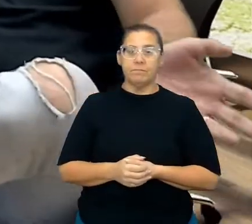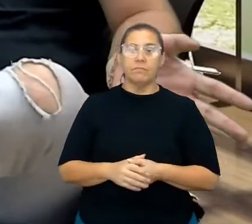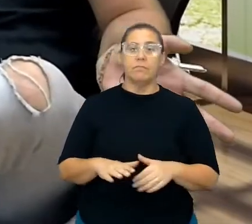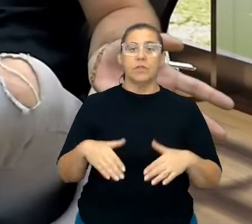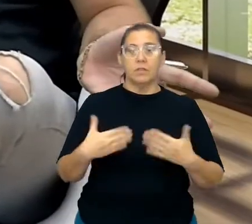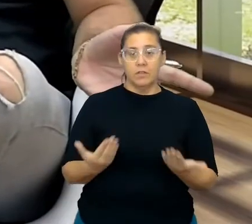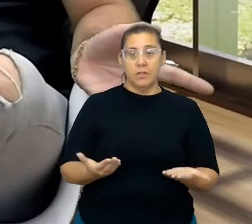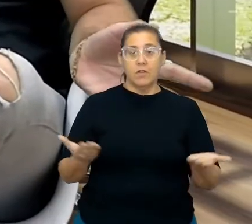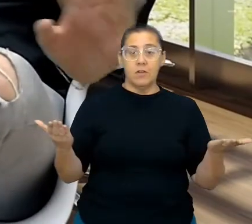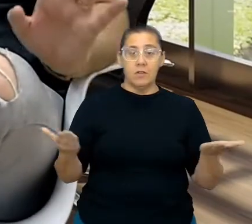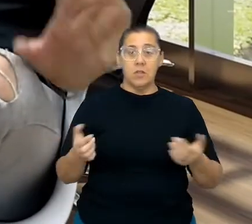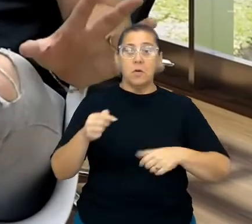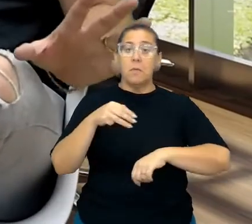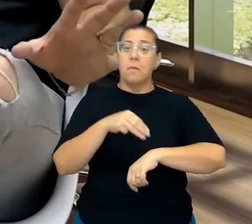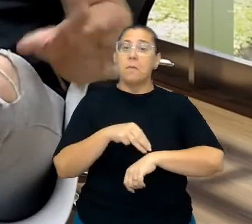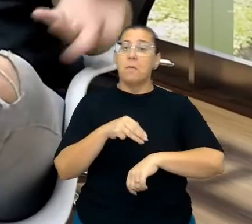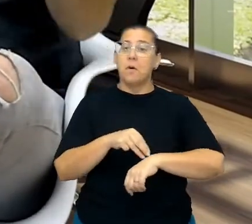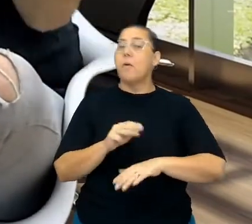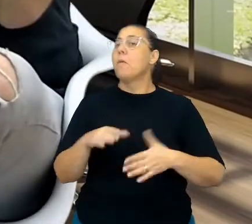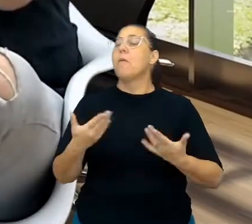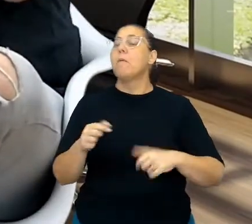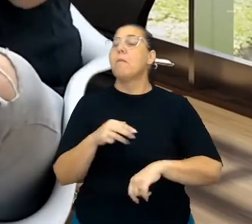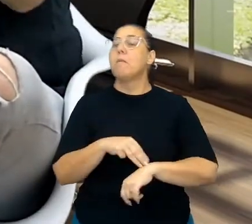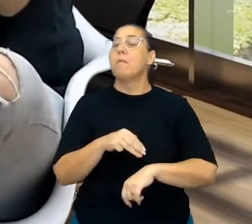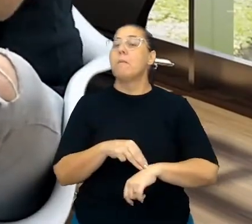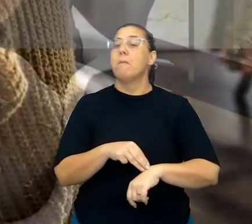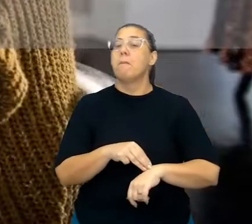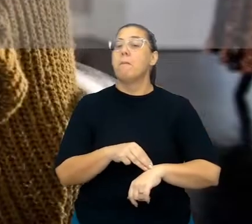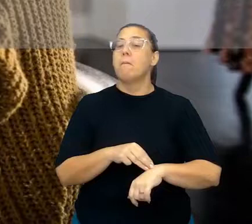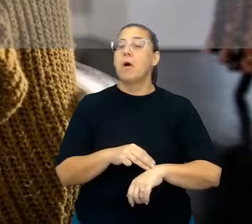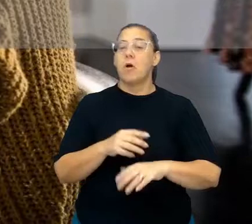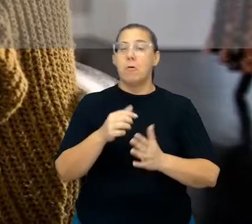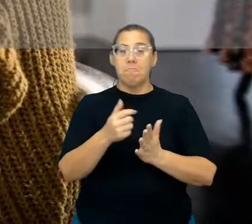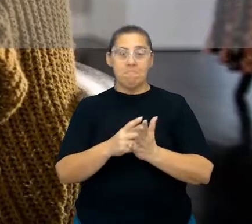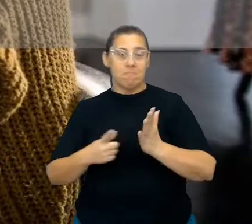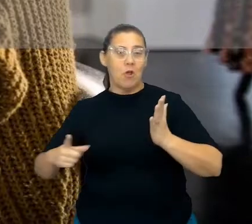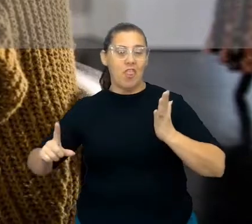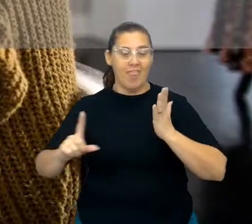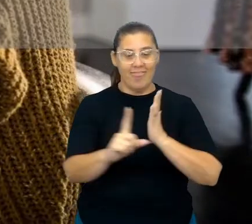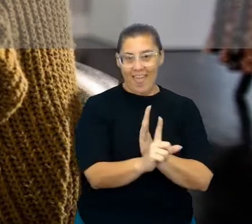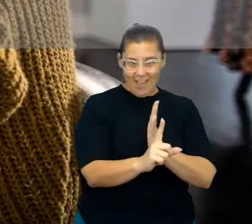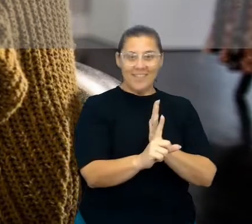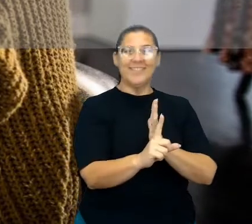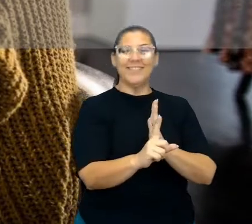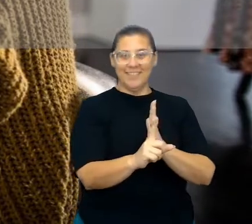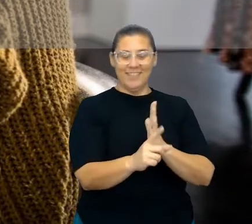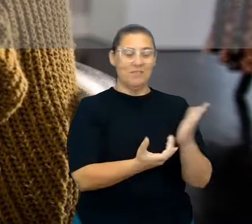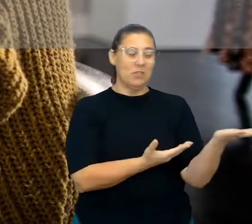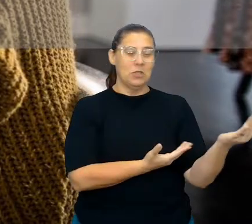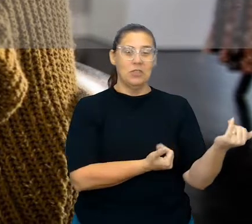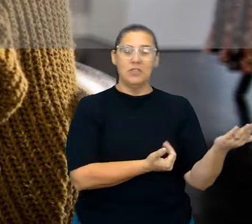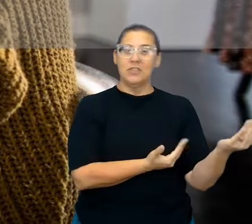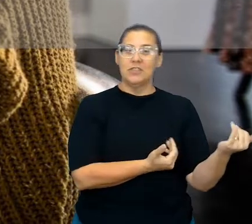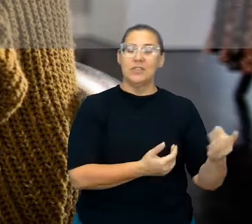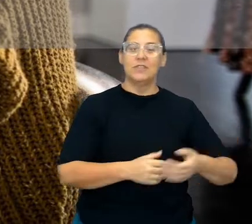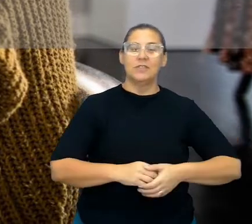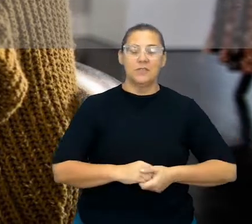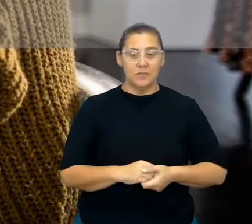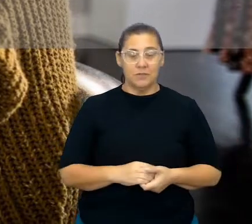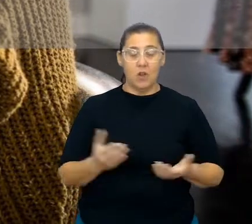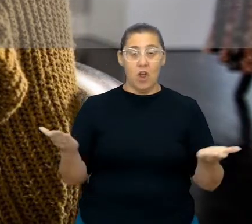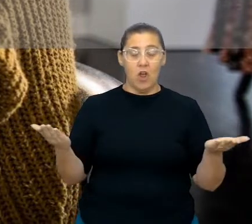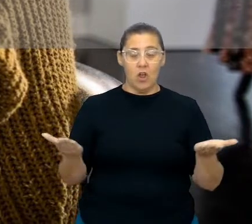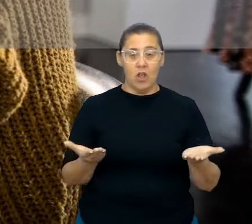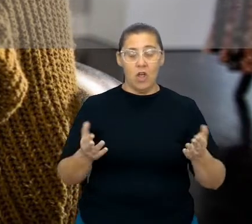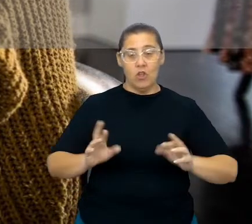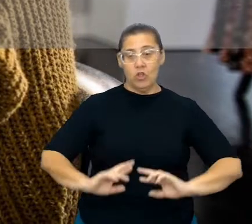que chegamos no momento, gente, qual momento? De protagonismo juvenil na tela para vocês, olha só. E o protagonismo juvenil de hoje,